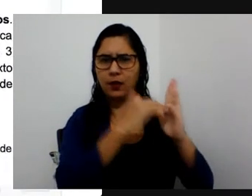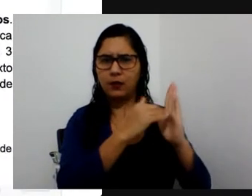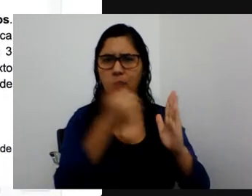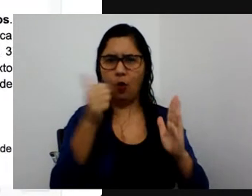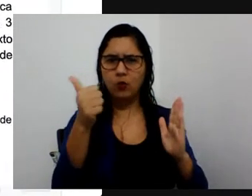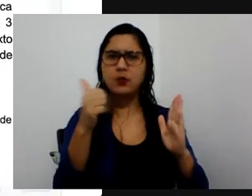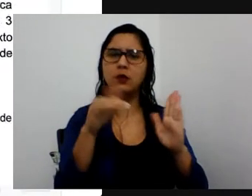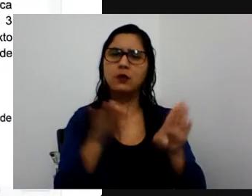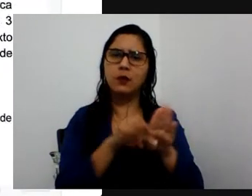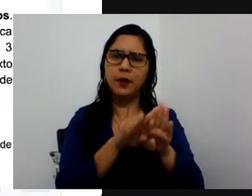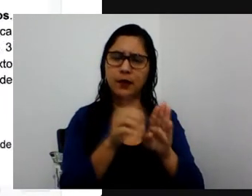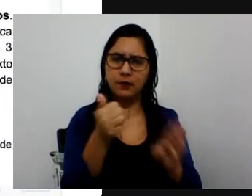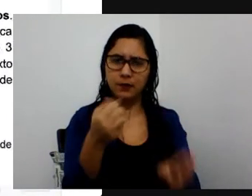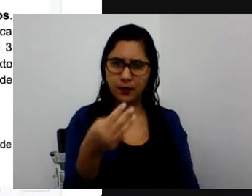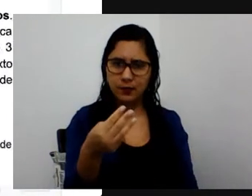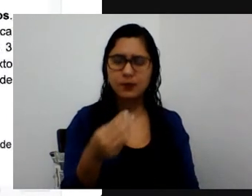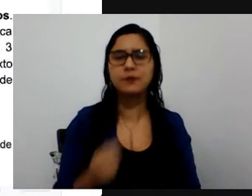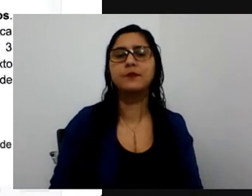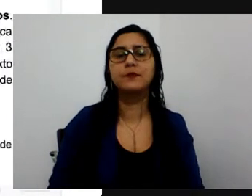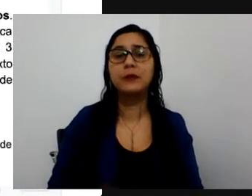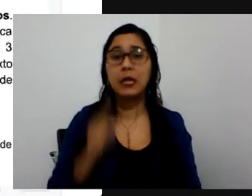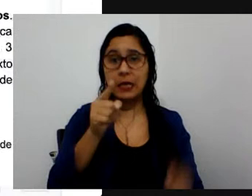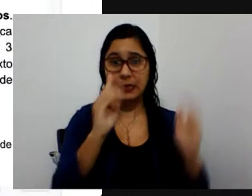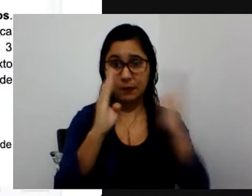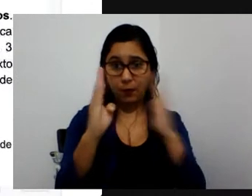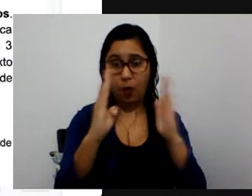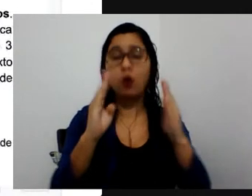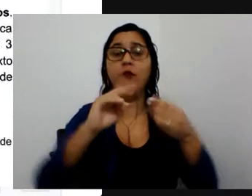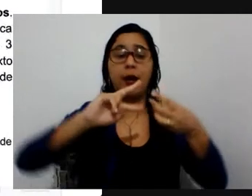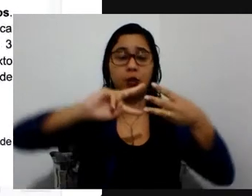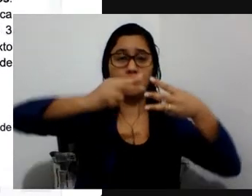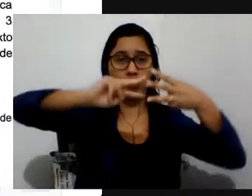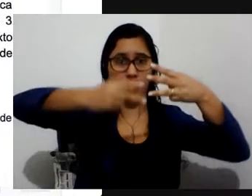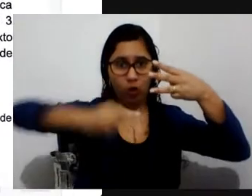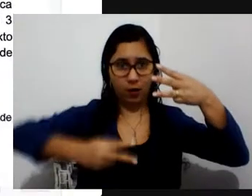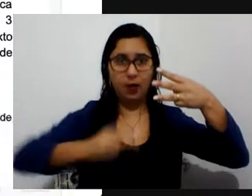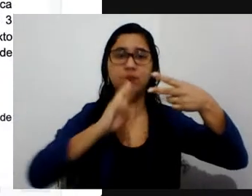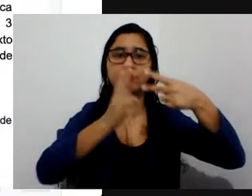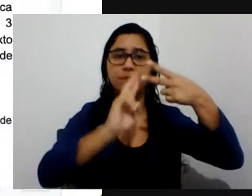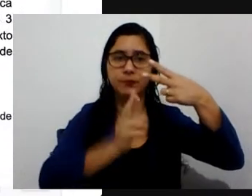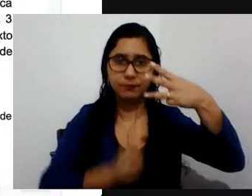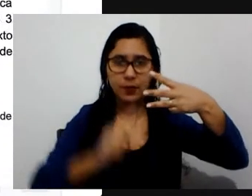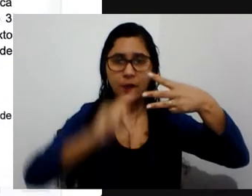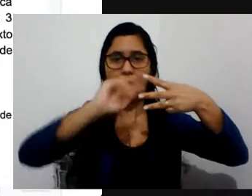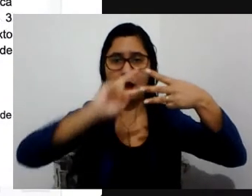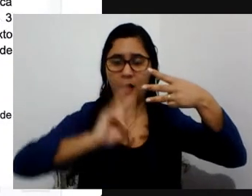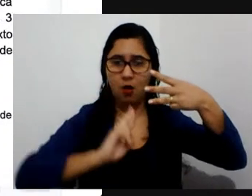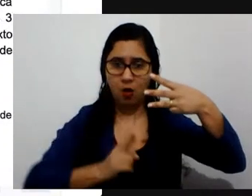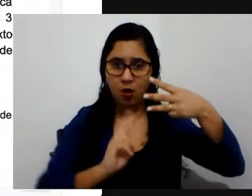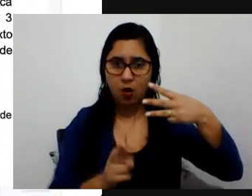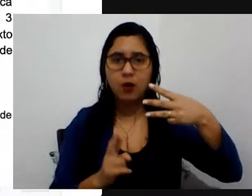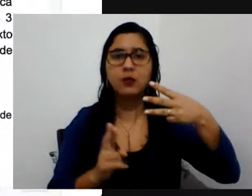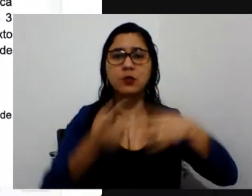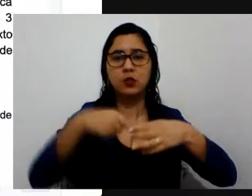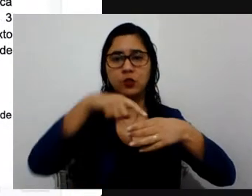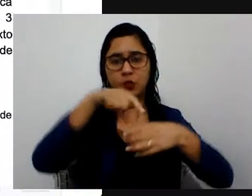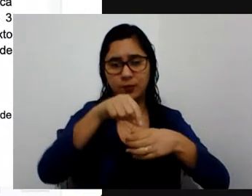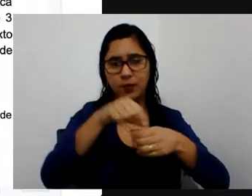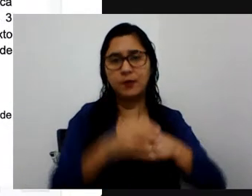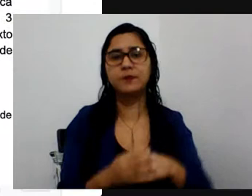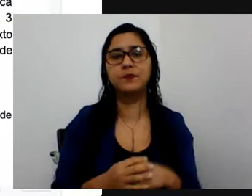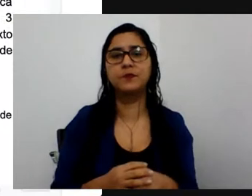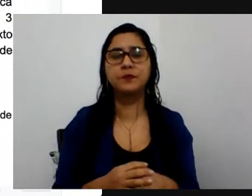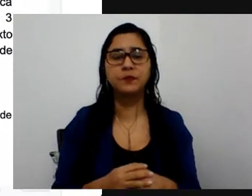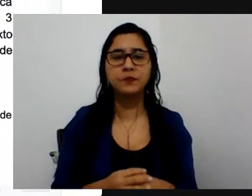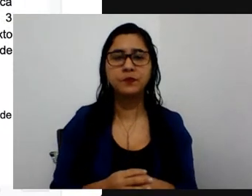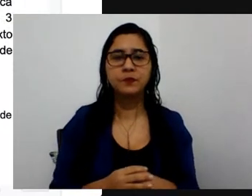seguir. Nesse bloco será feita uma nova troca da ordem sequencial, né, do sorteio, como foi mencionado no item 8 acima.